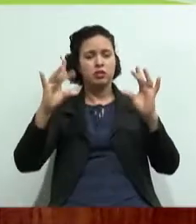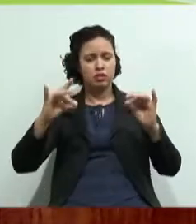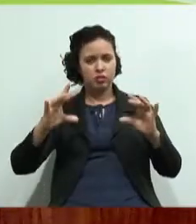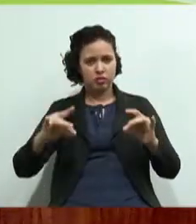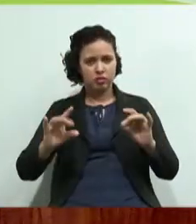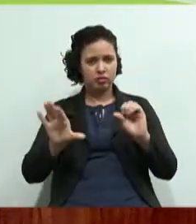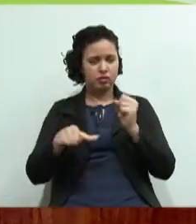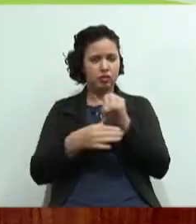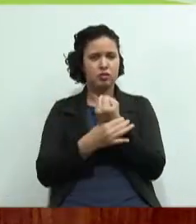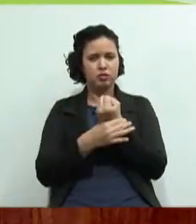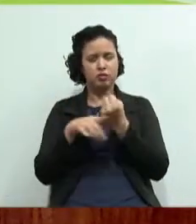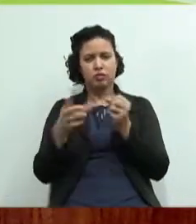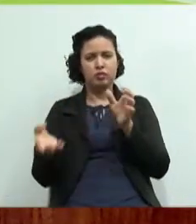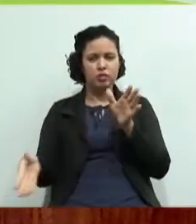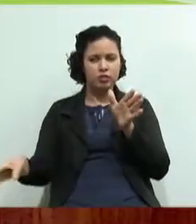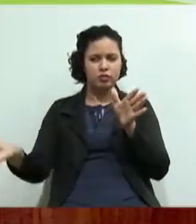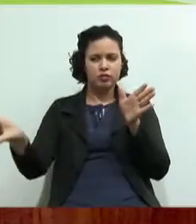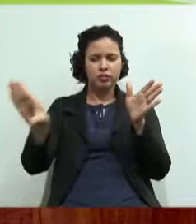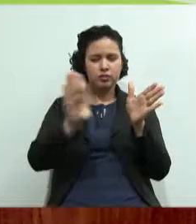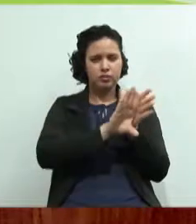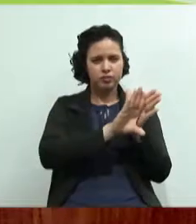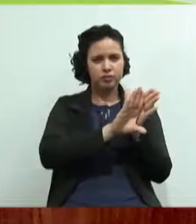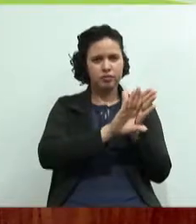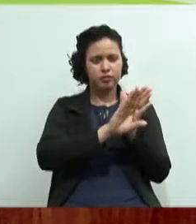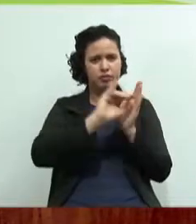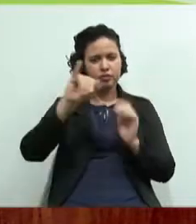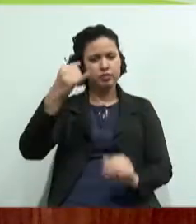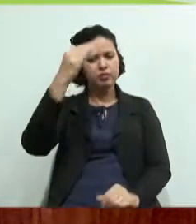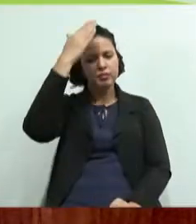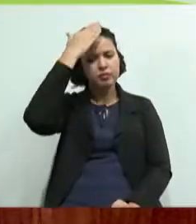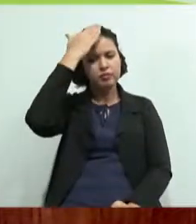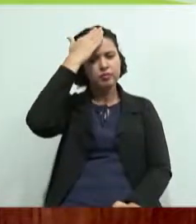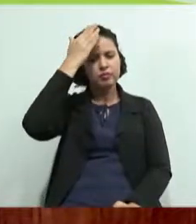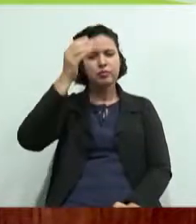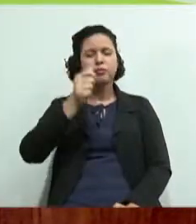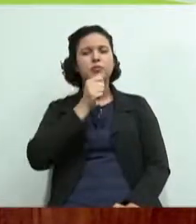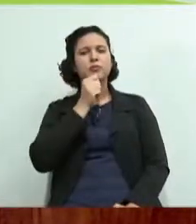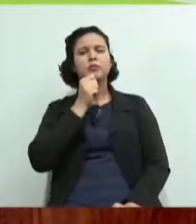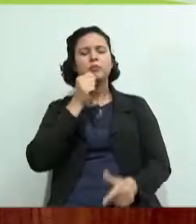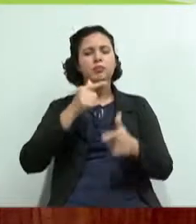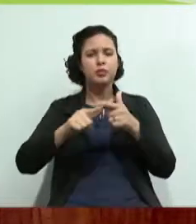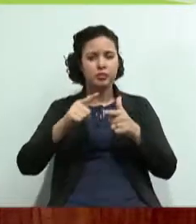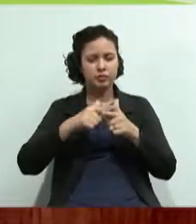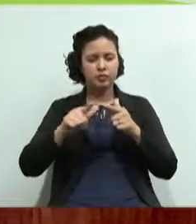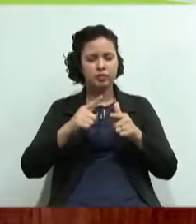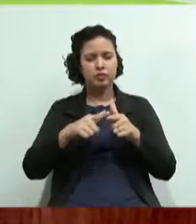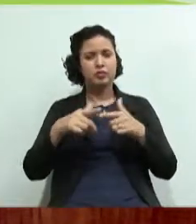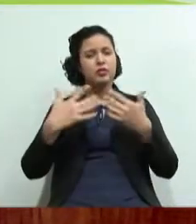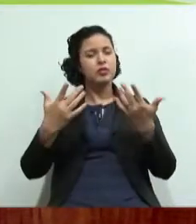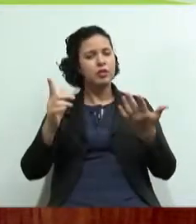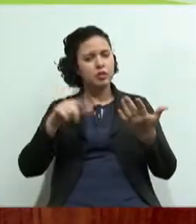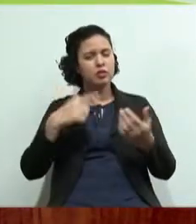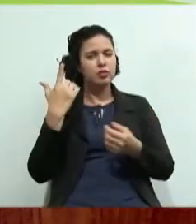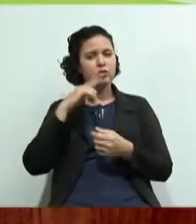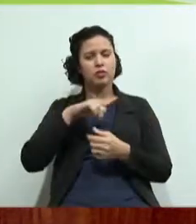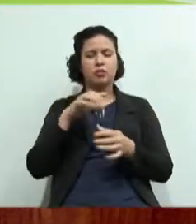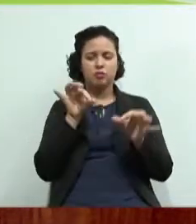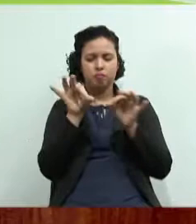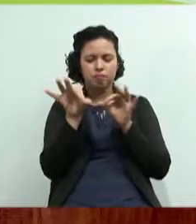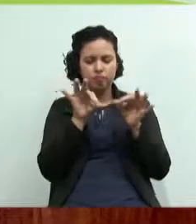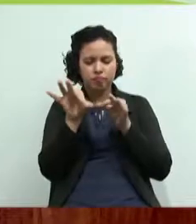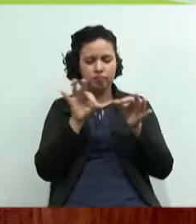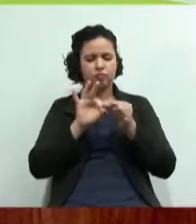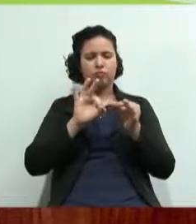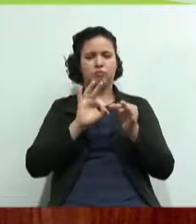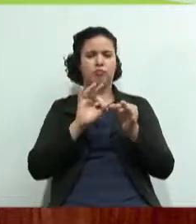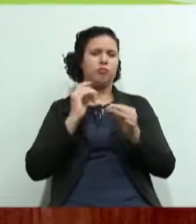que o senhor chegue são e salvo, sem problemas, sem percalços. Então, planejamento é para que você consiga a consecução dos